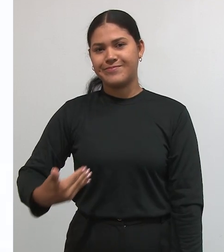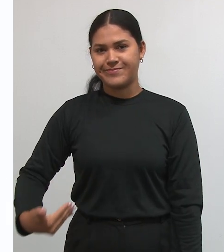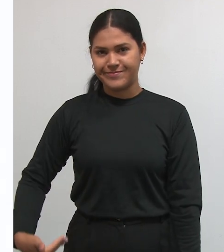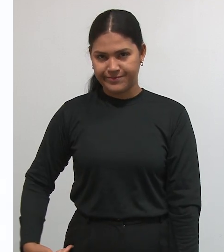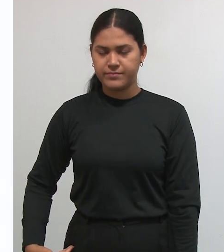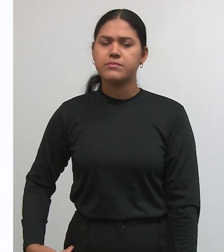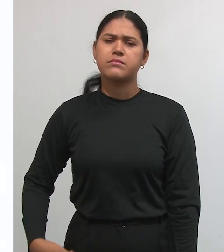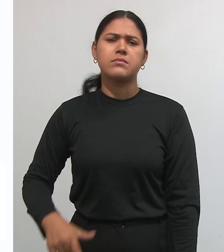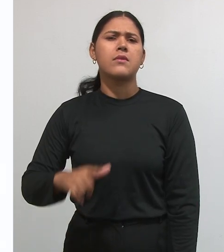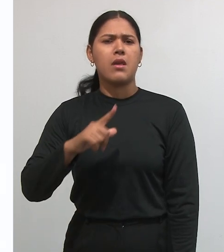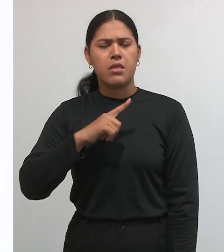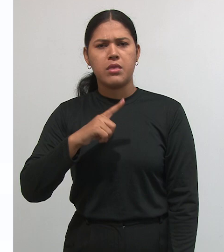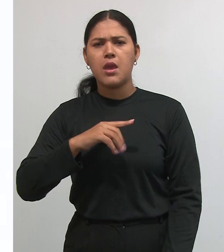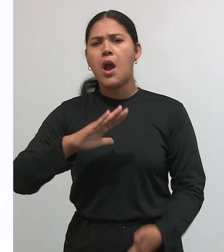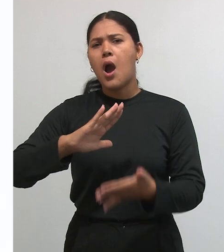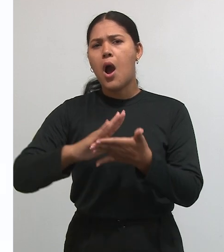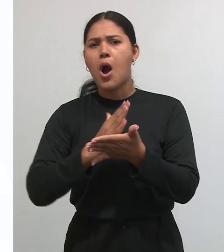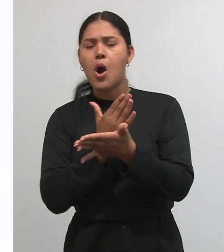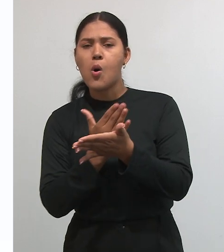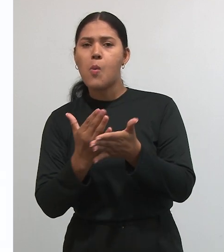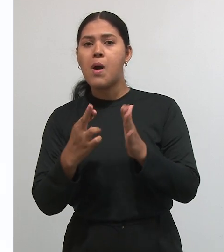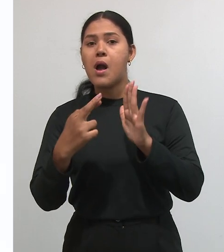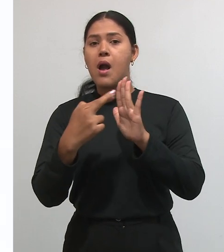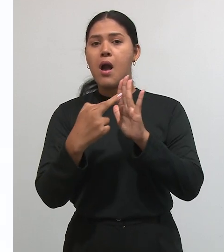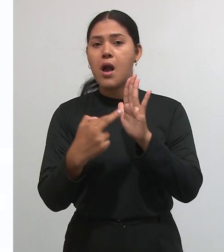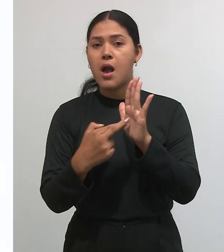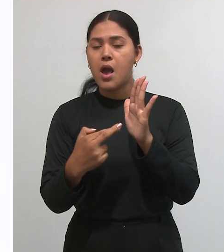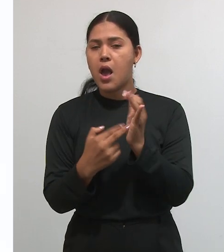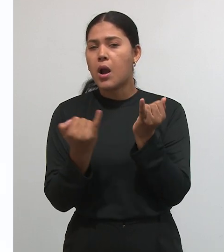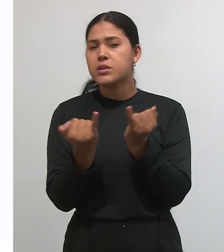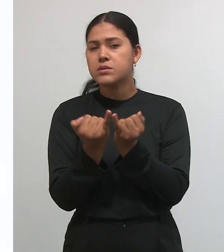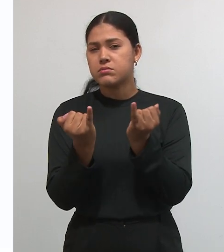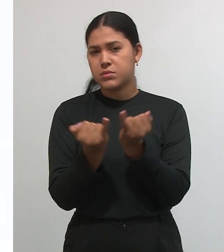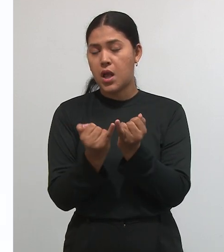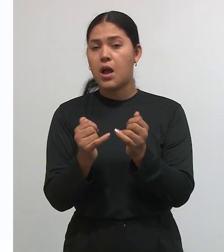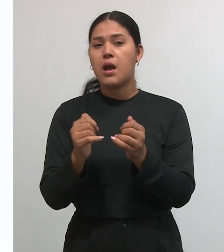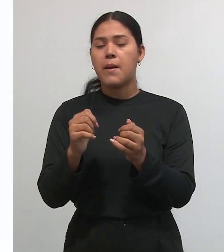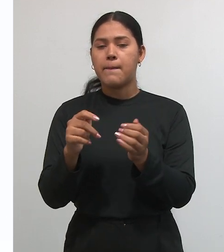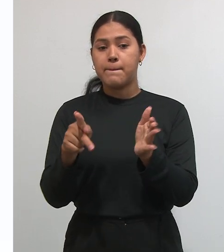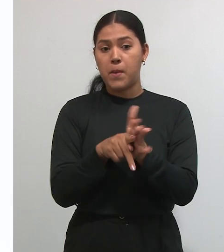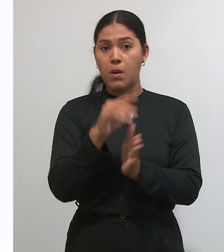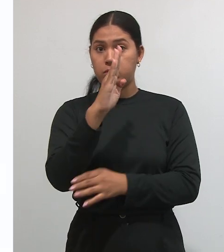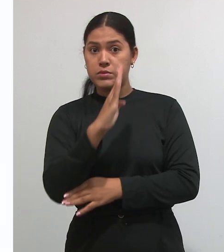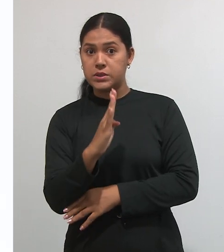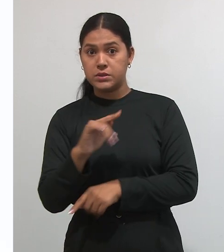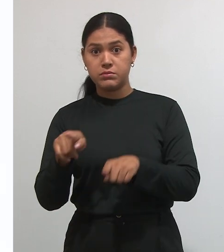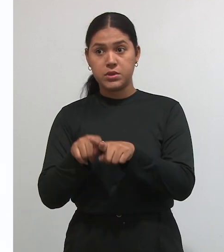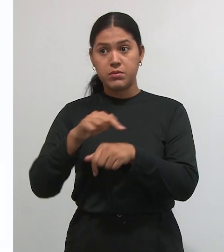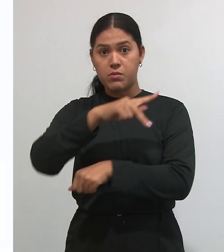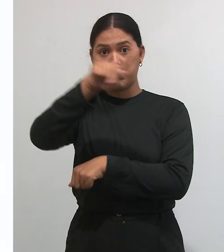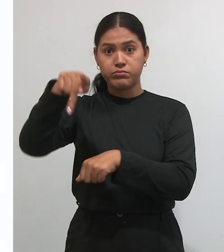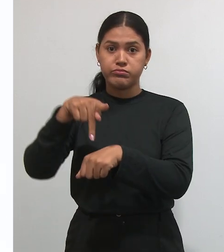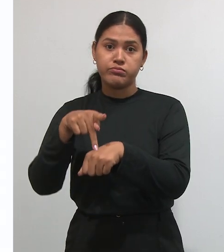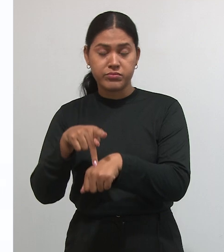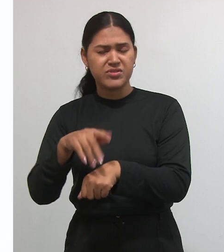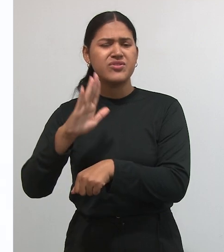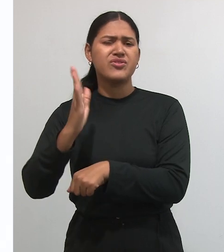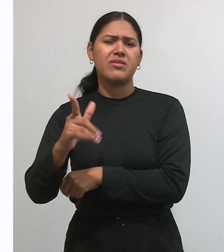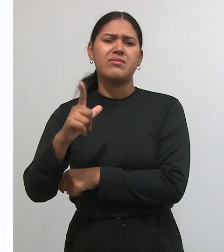aqui, gente, as convergências, né, de acordo com as convergências padrões, aos padrões internacionais, houveram